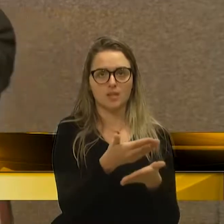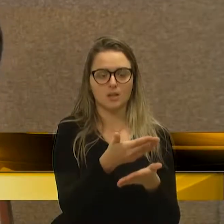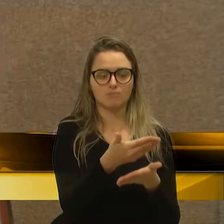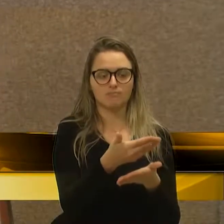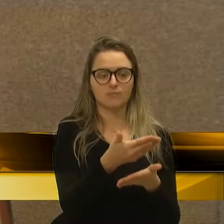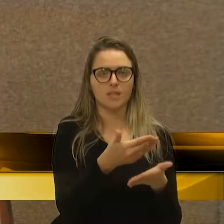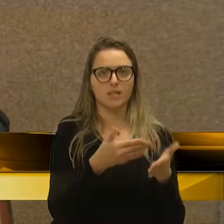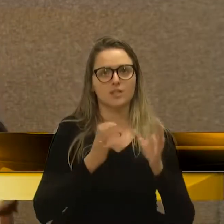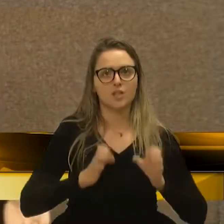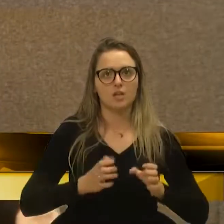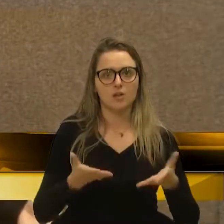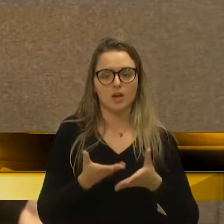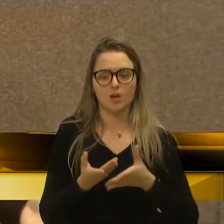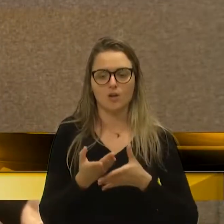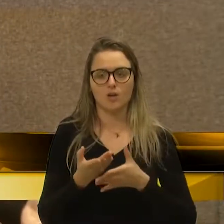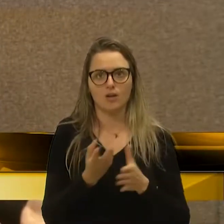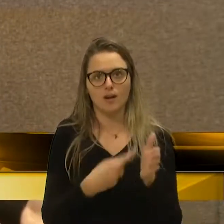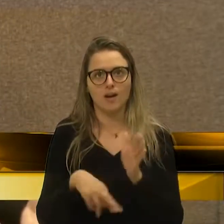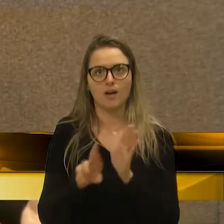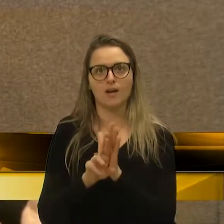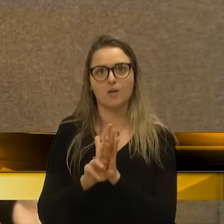estamos ressuscitando ele aqui no plenário.